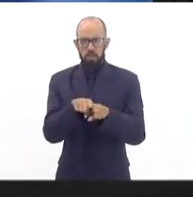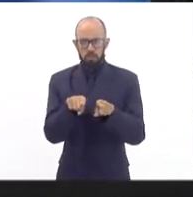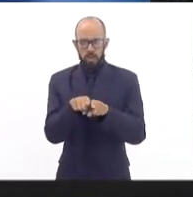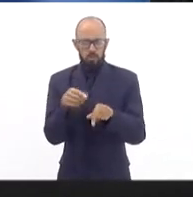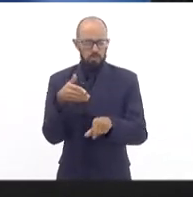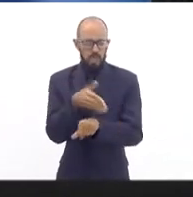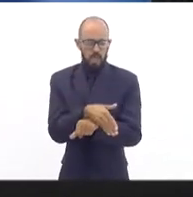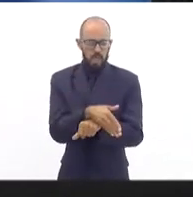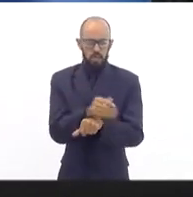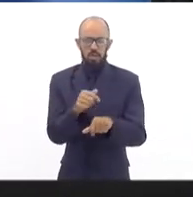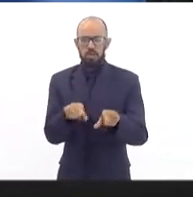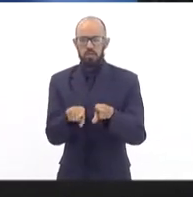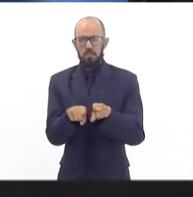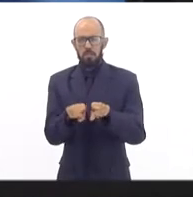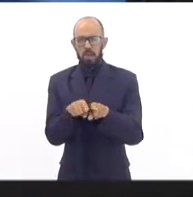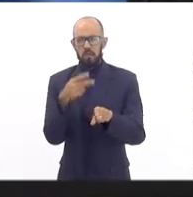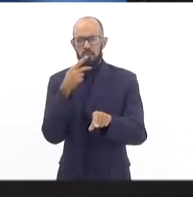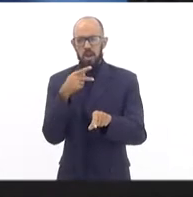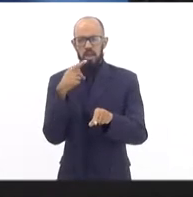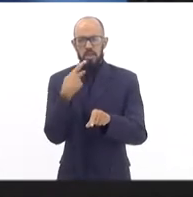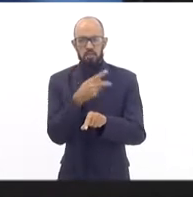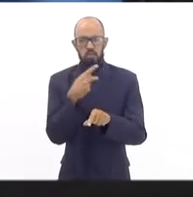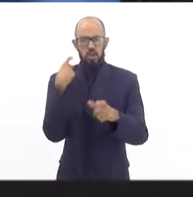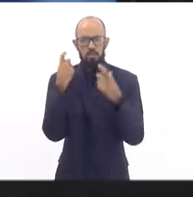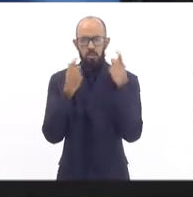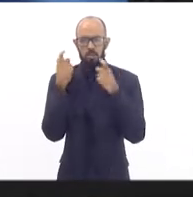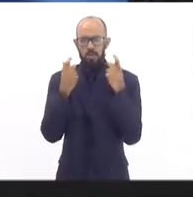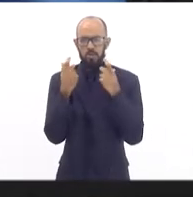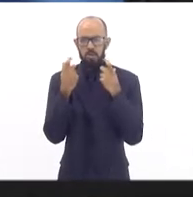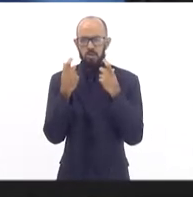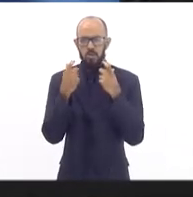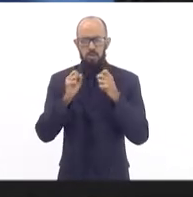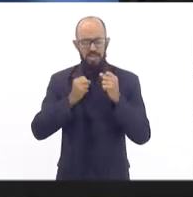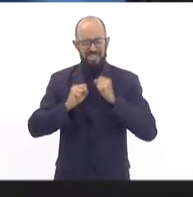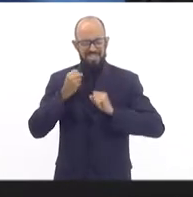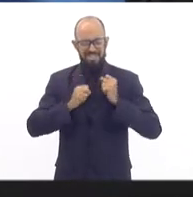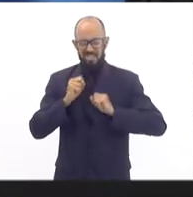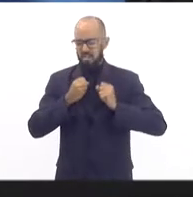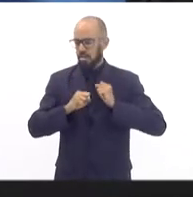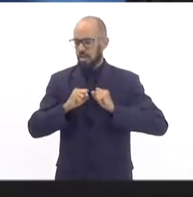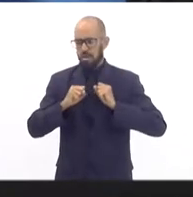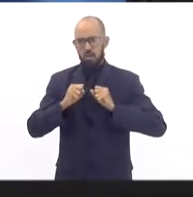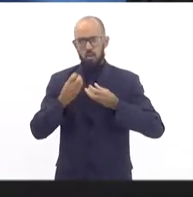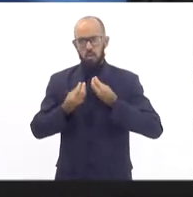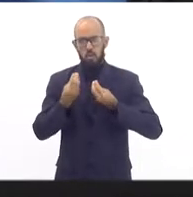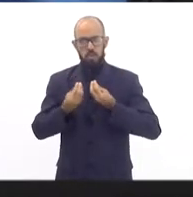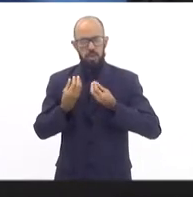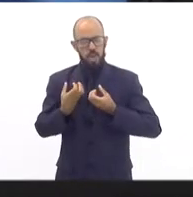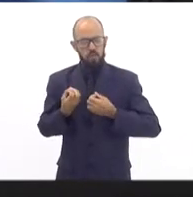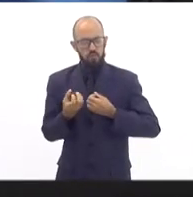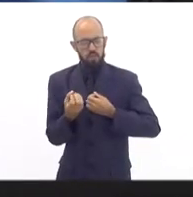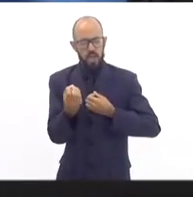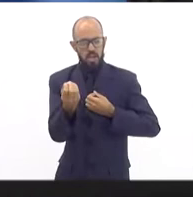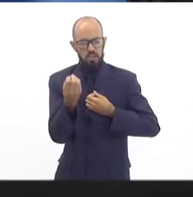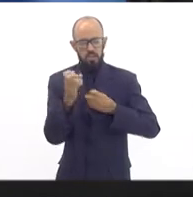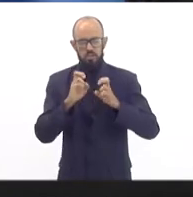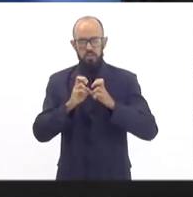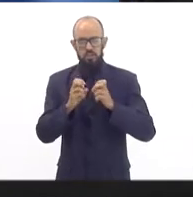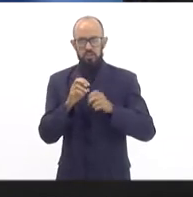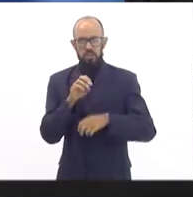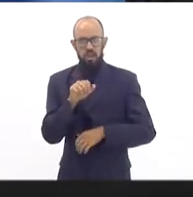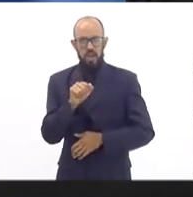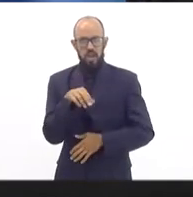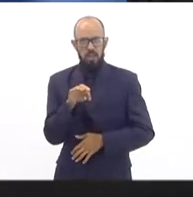pouco, né, da sua preocupação e do tormento que é uma viagem de Antares, né,